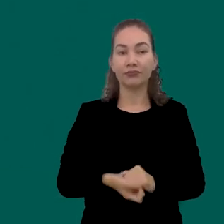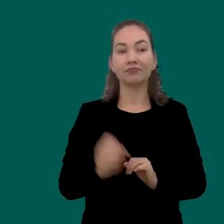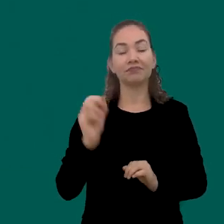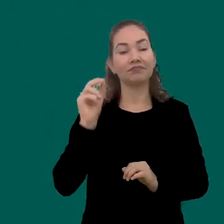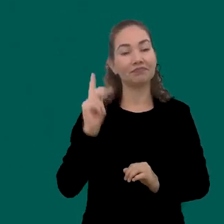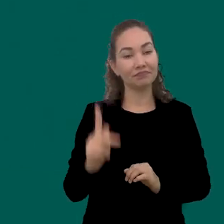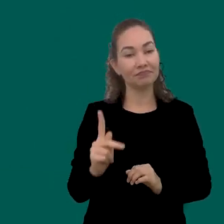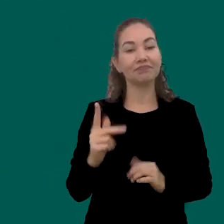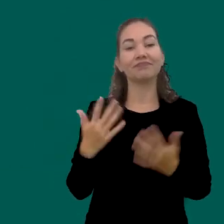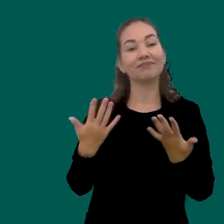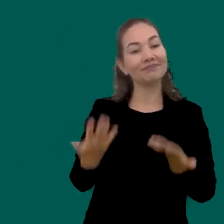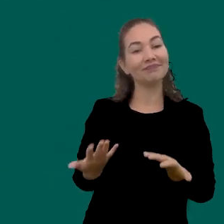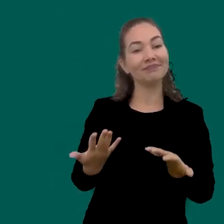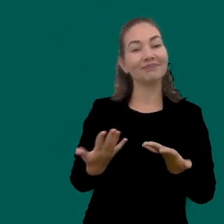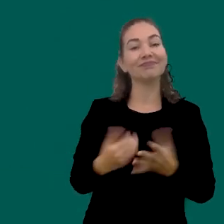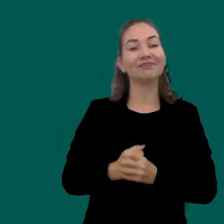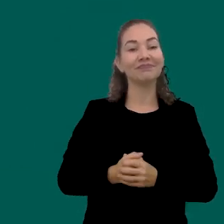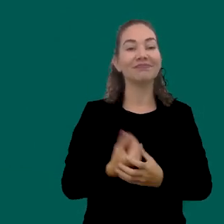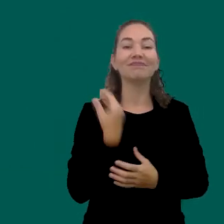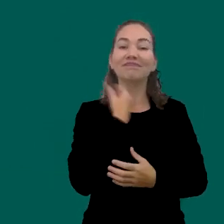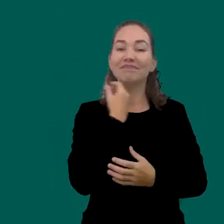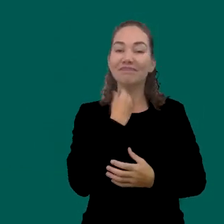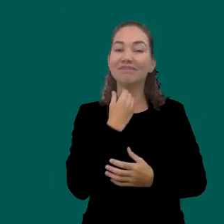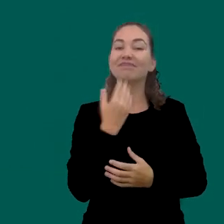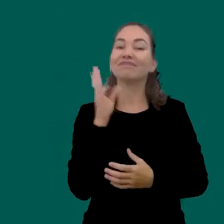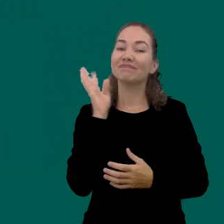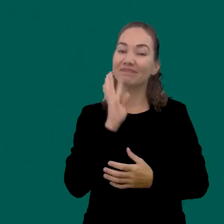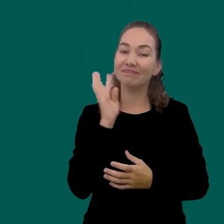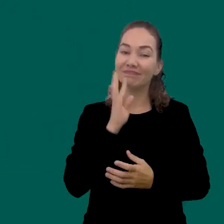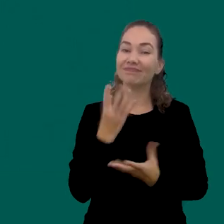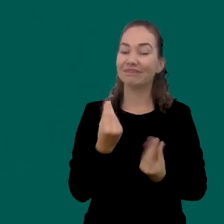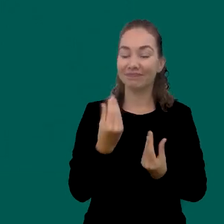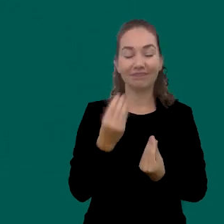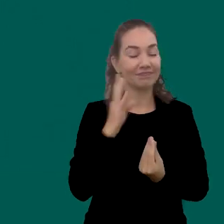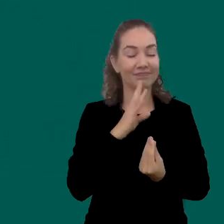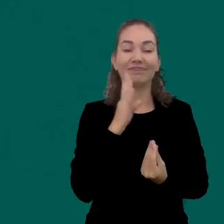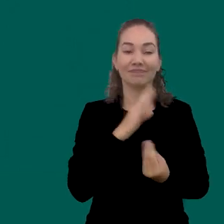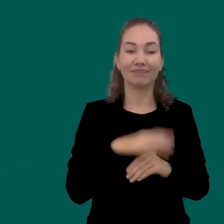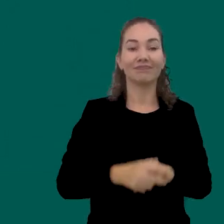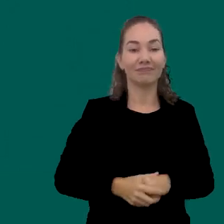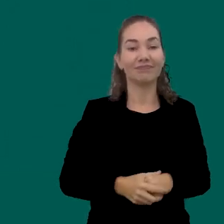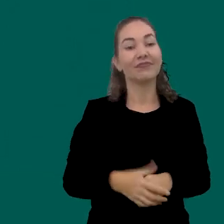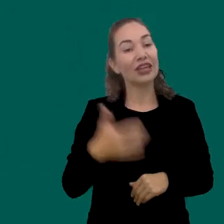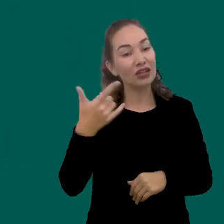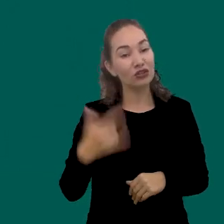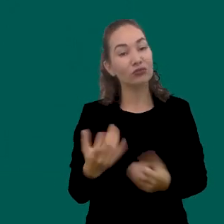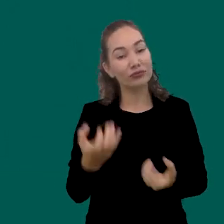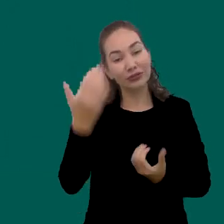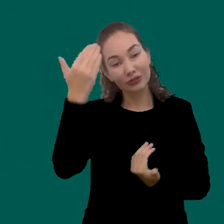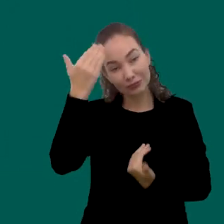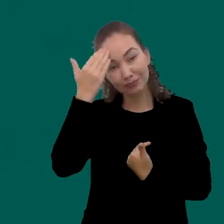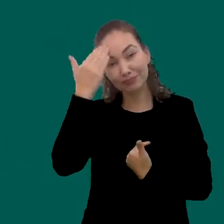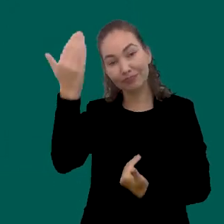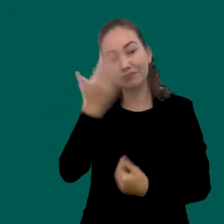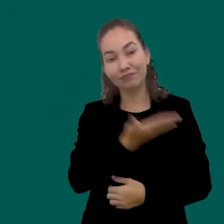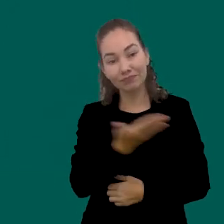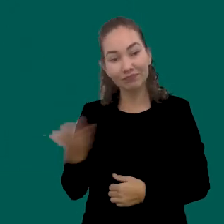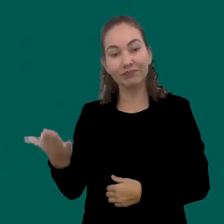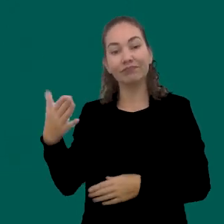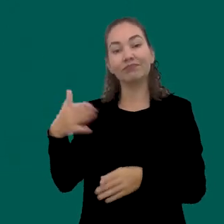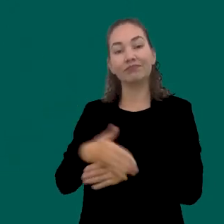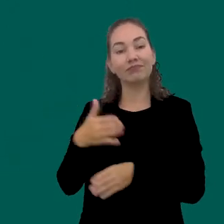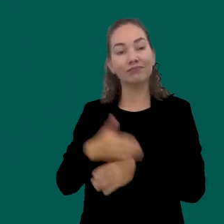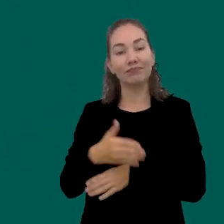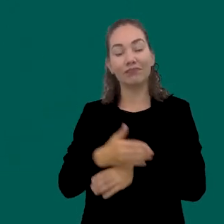Bacana. Caras, que papo interessante, caras. Muito legal. Mais uma vez eu quero agradecer a participação de vocês aqui,